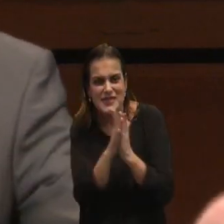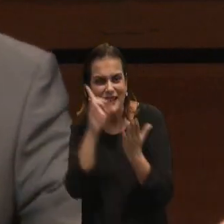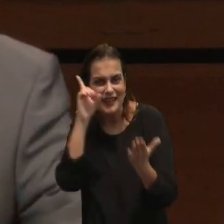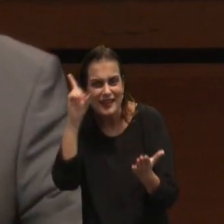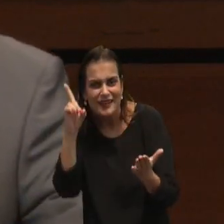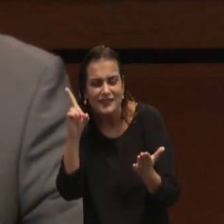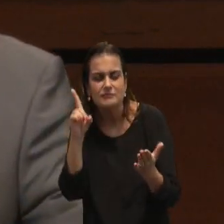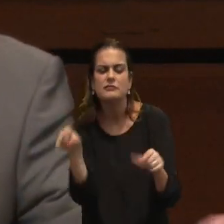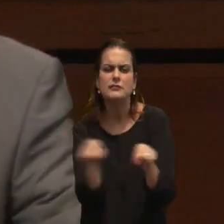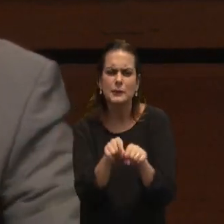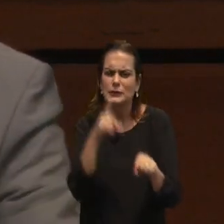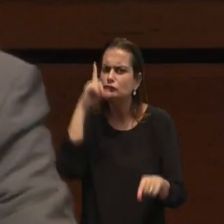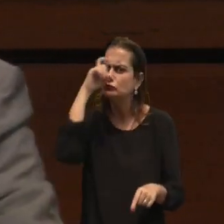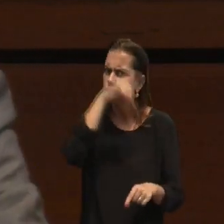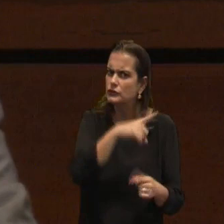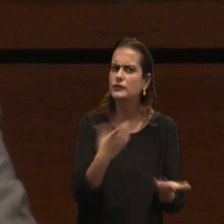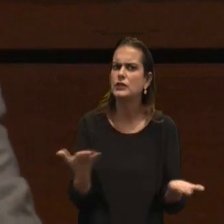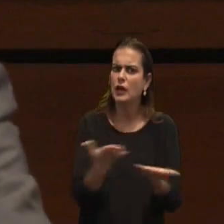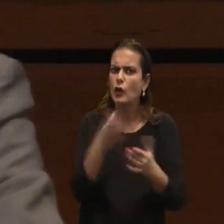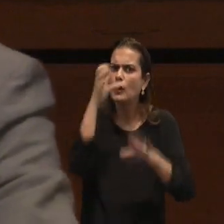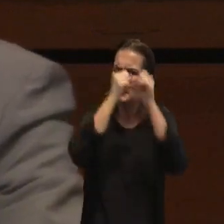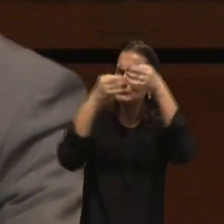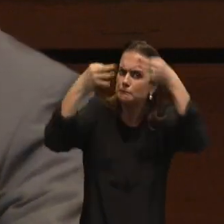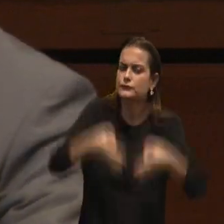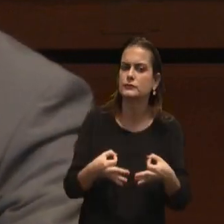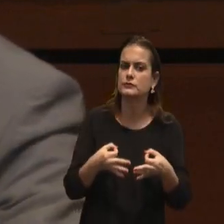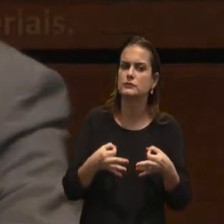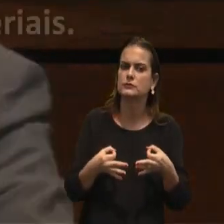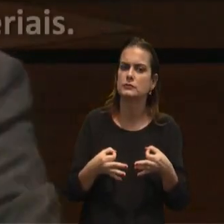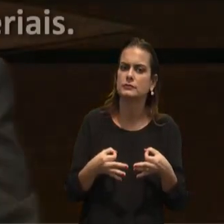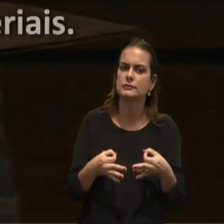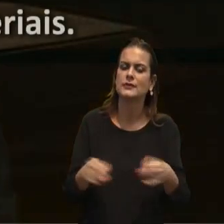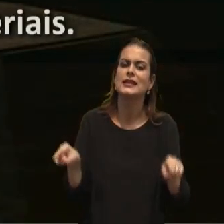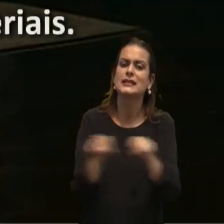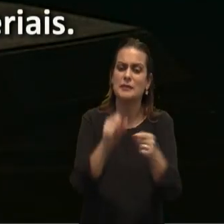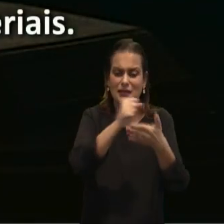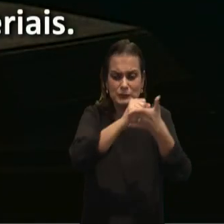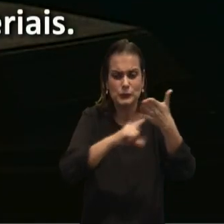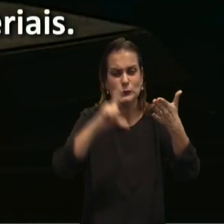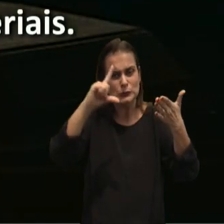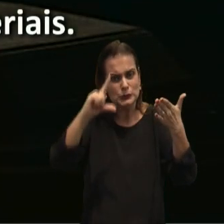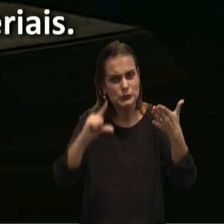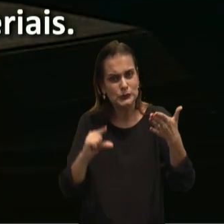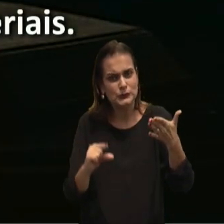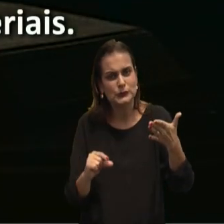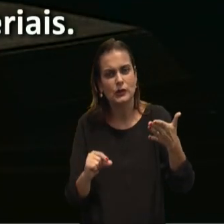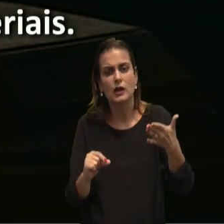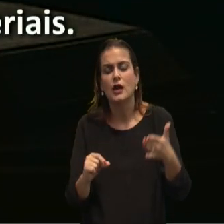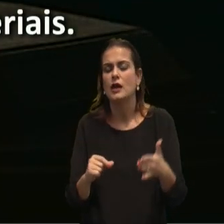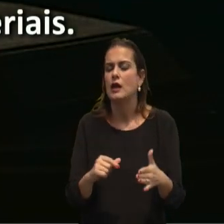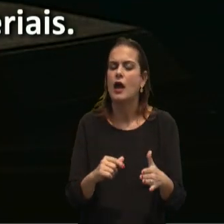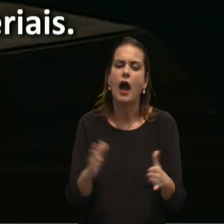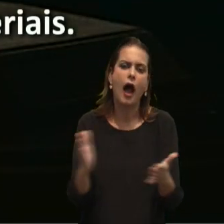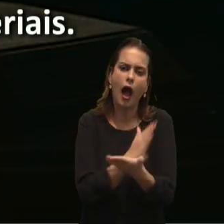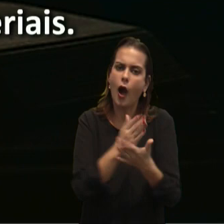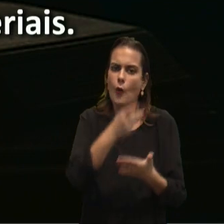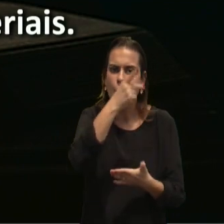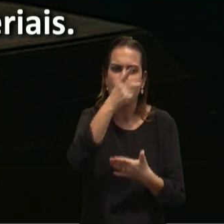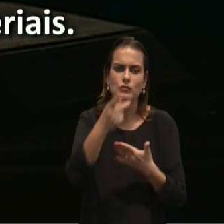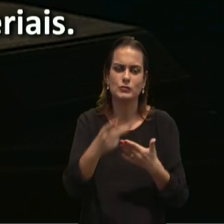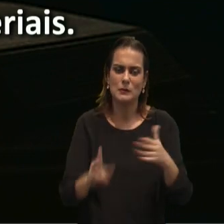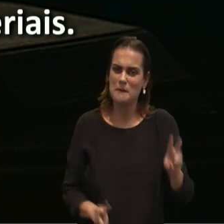um comprometimento neste sentido. Diminuição das atividades ministeriais, nem todos os ministérios